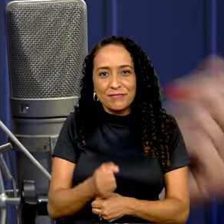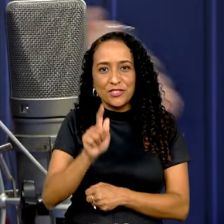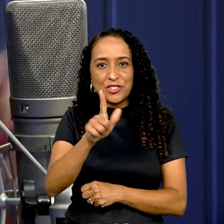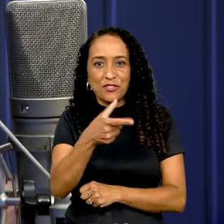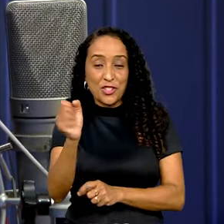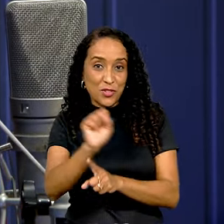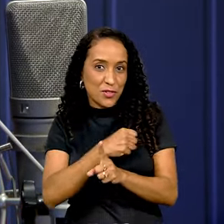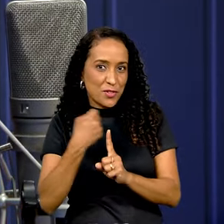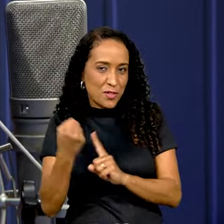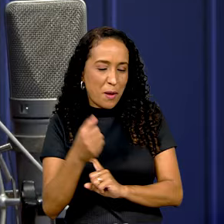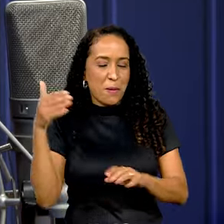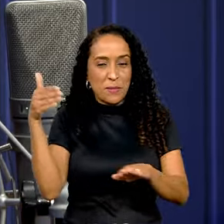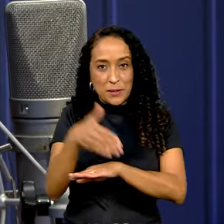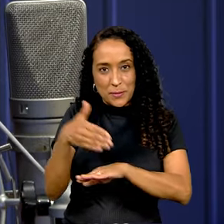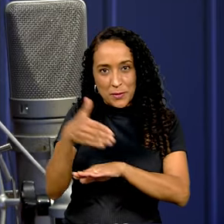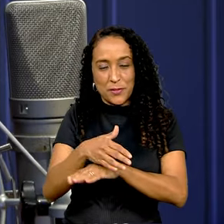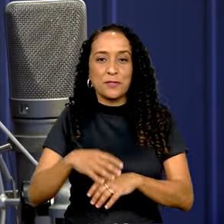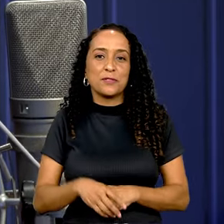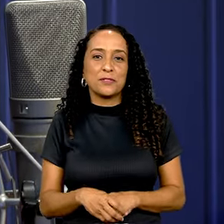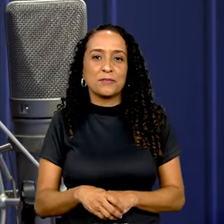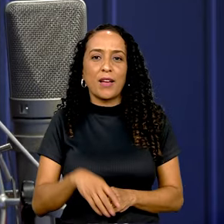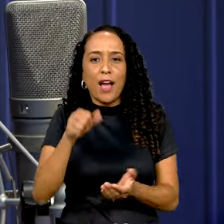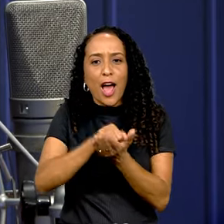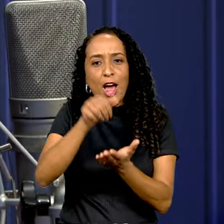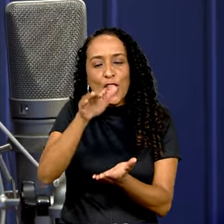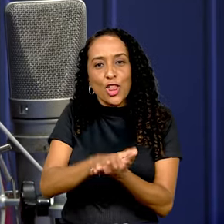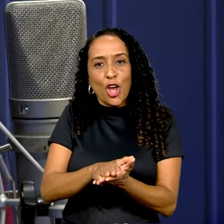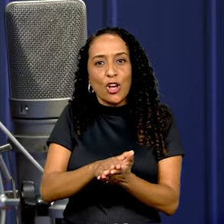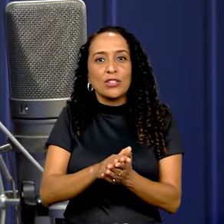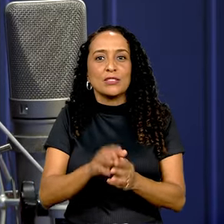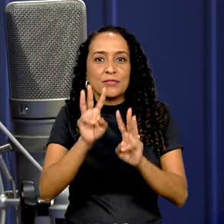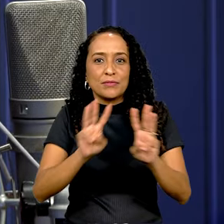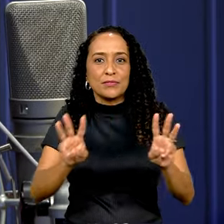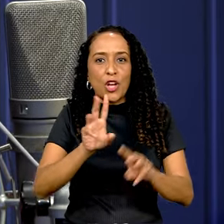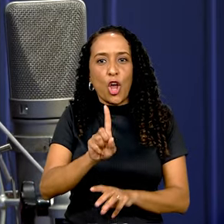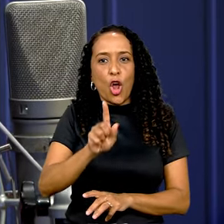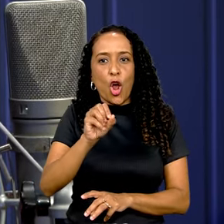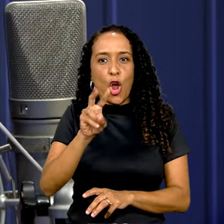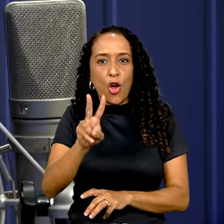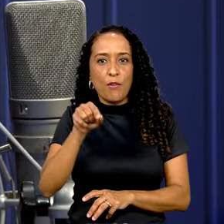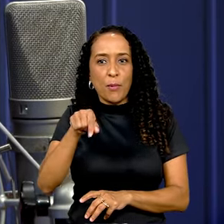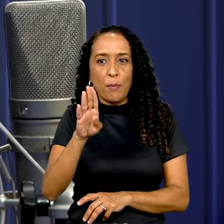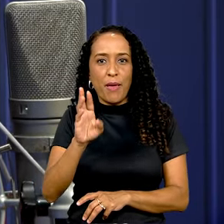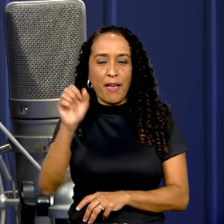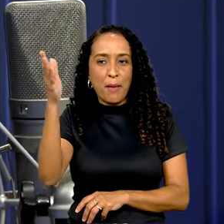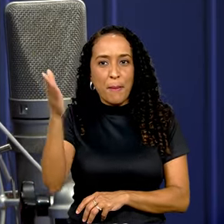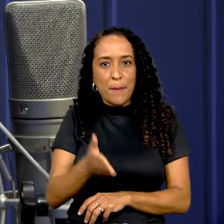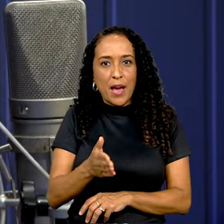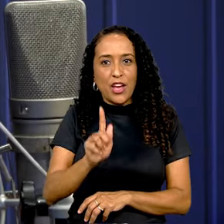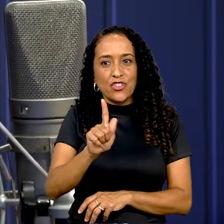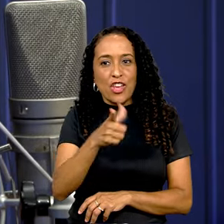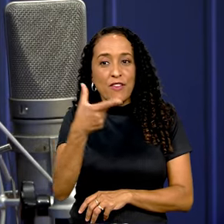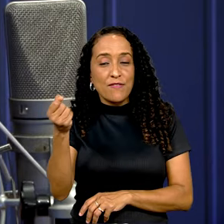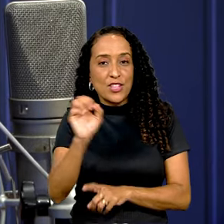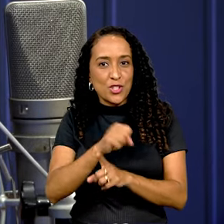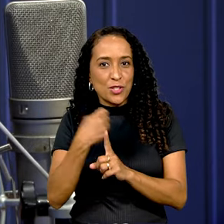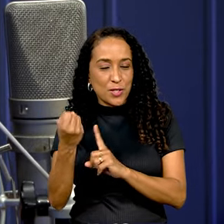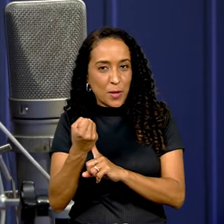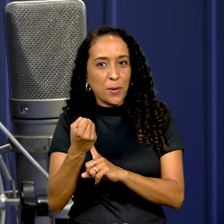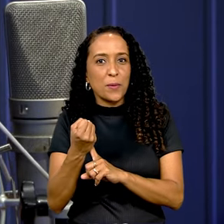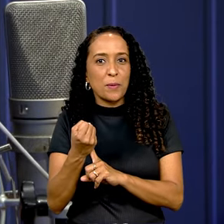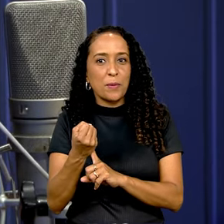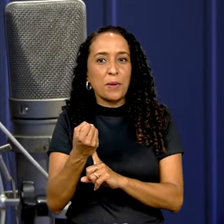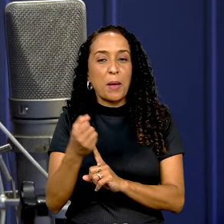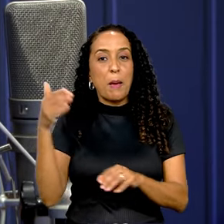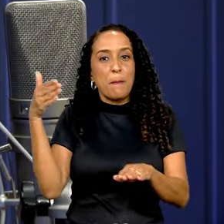o G20 social participativo anote aí o endereço gov.br bg20